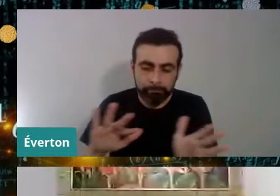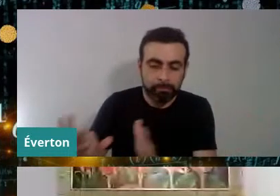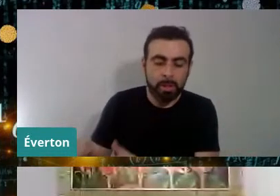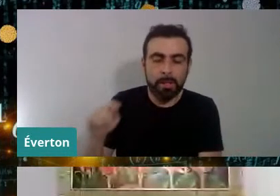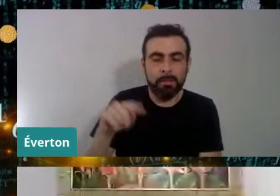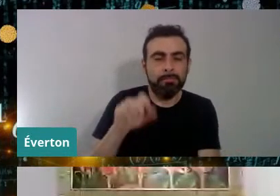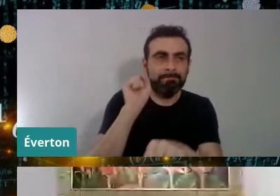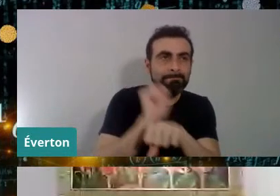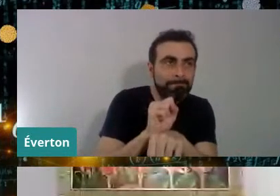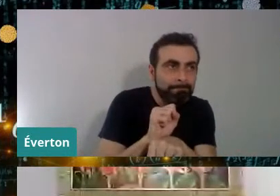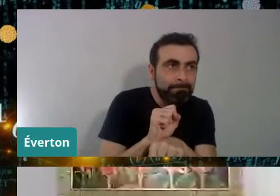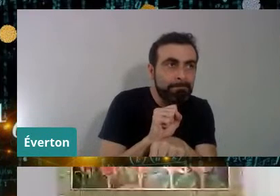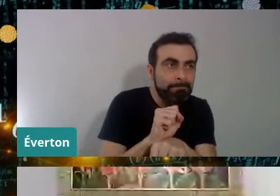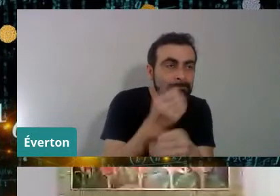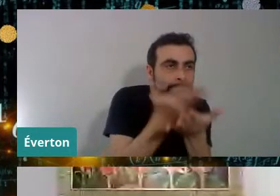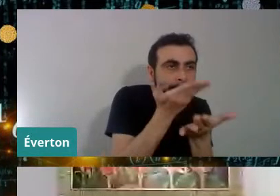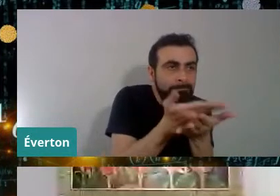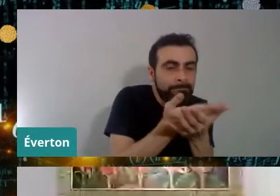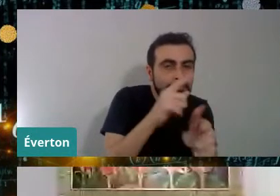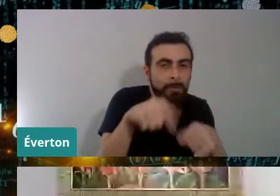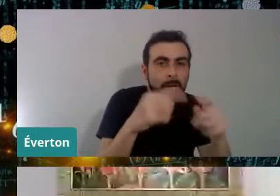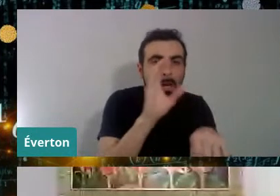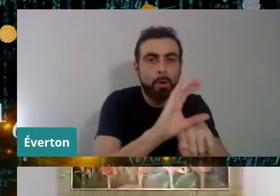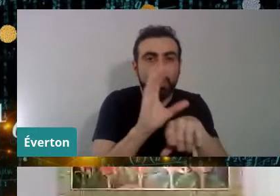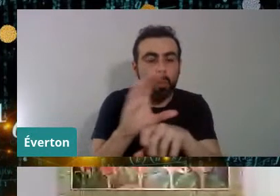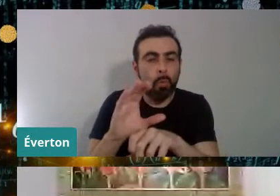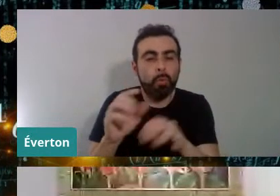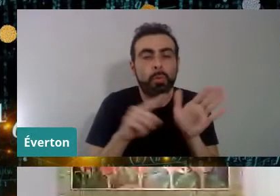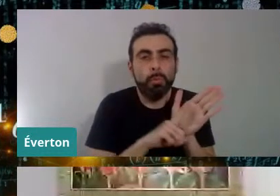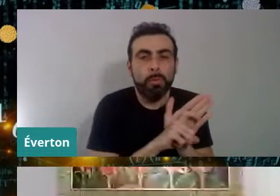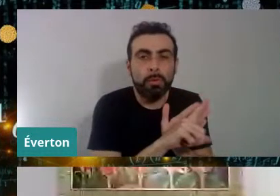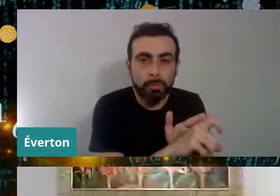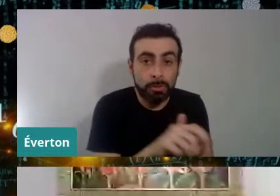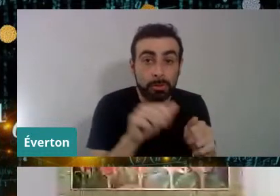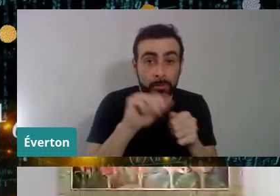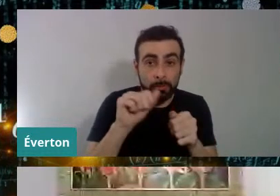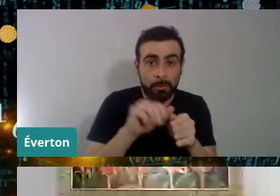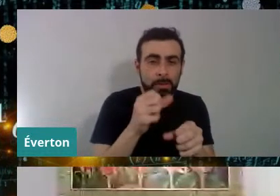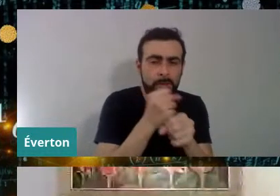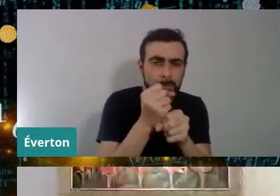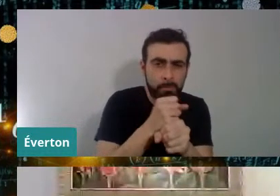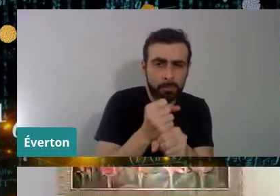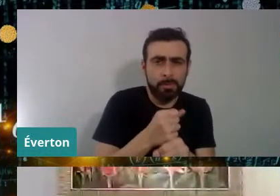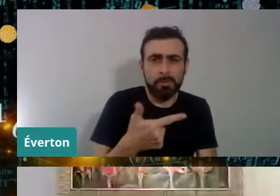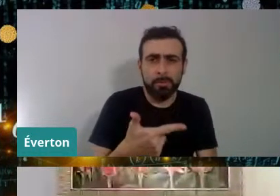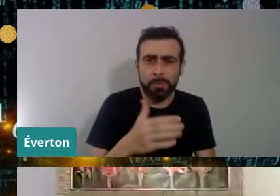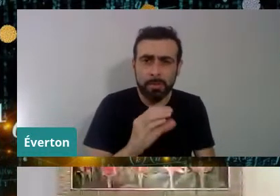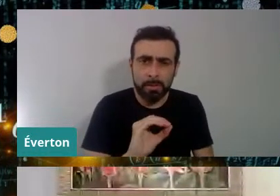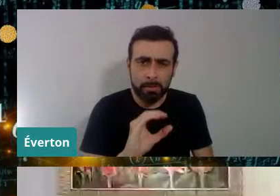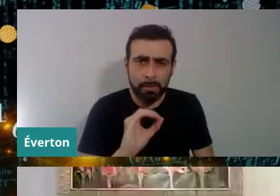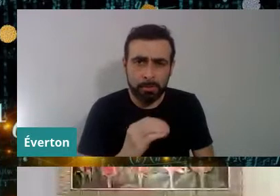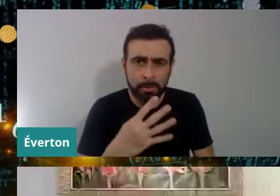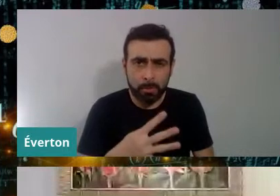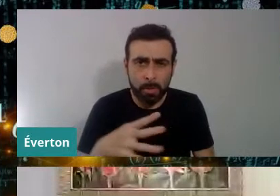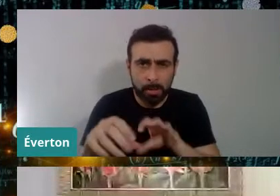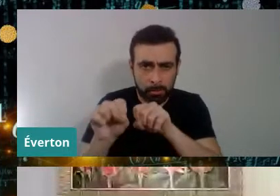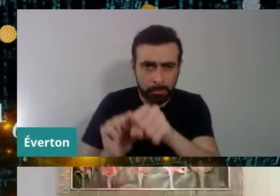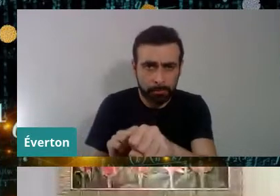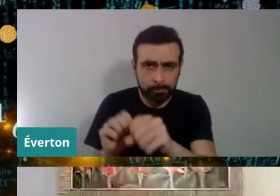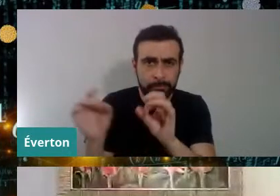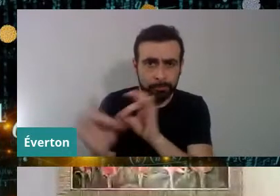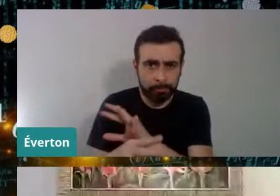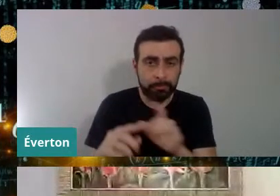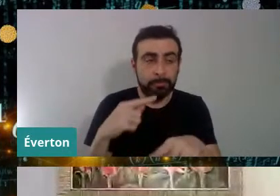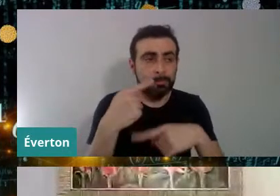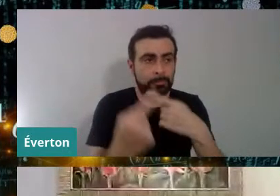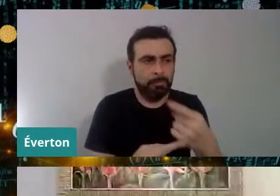fiz, terminei o curso de biologia, né? Em 2004, terminei o curso de biologia. Aí daí surgiu, tive a